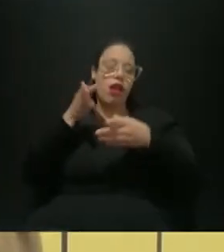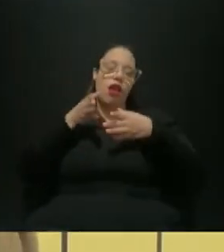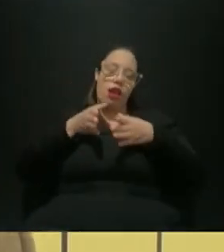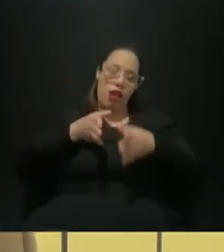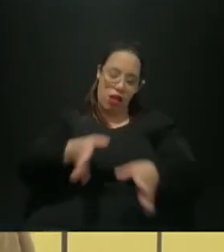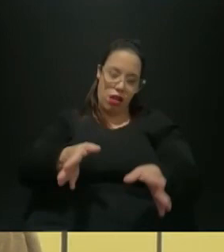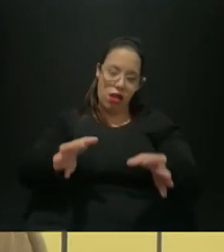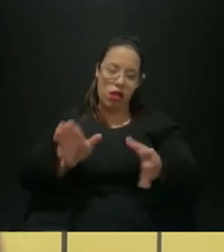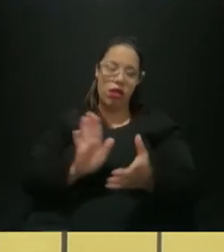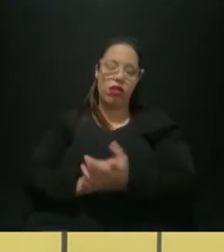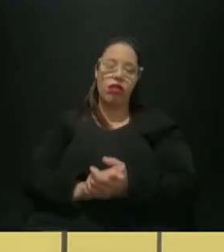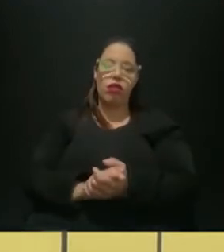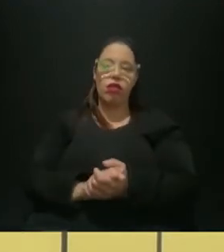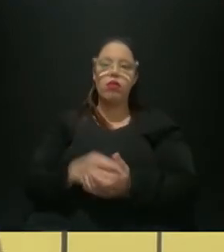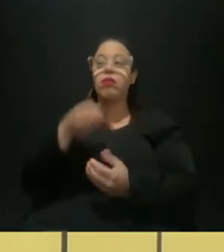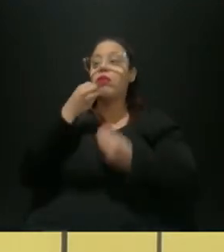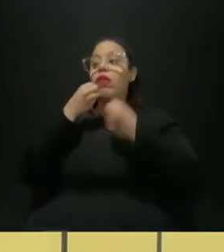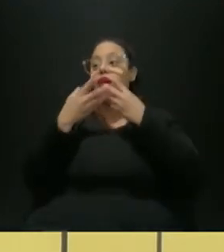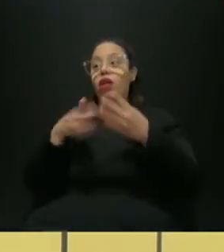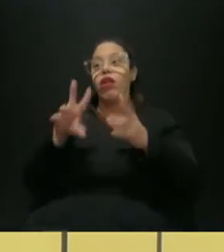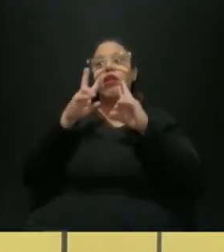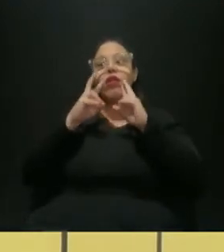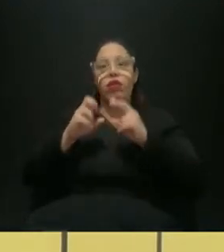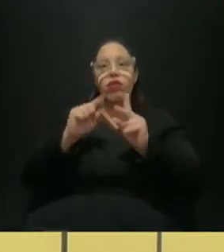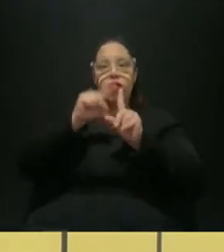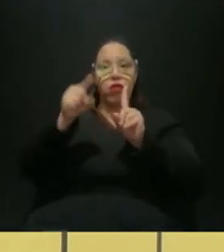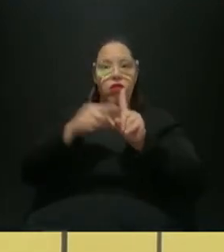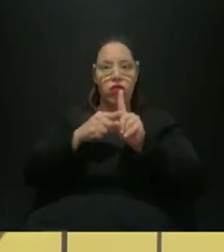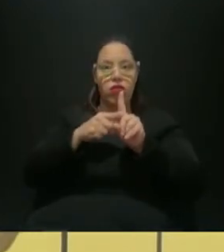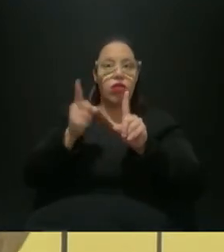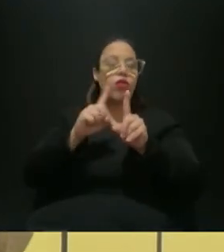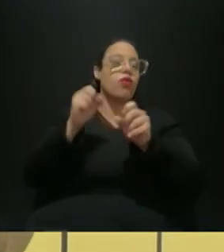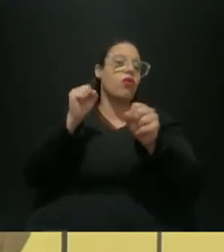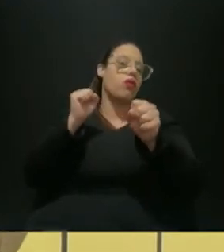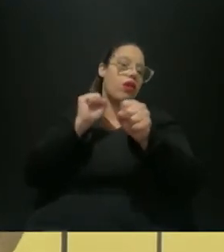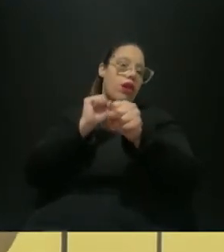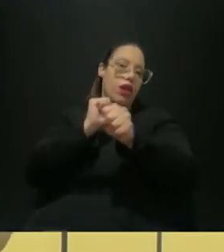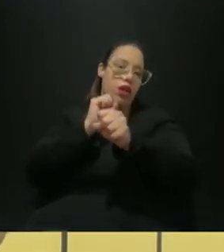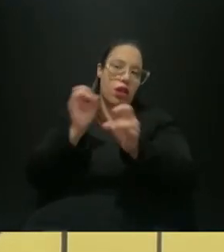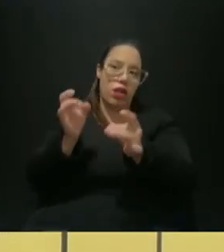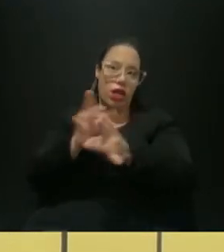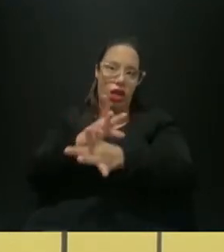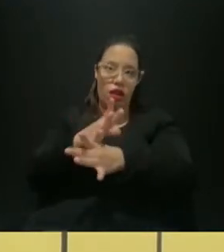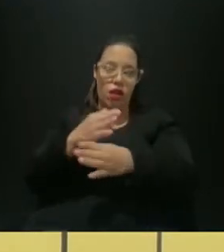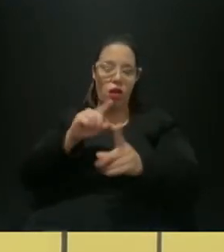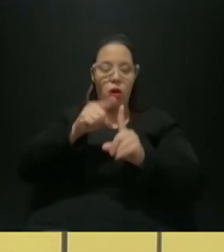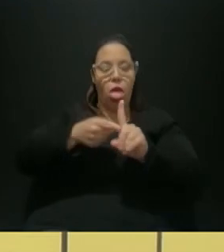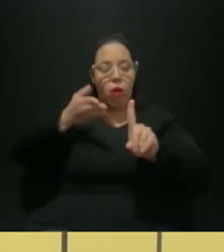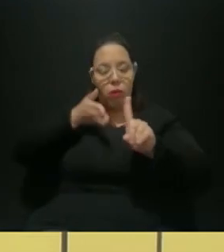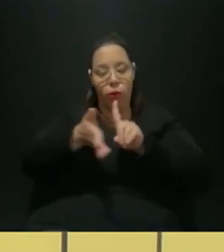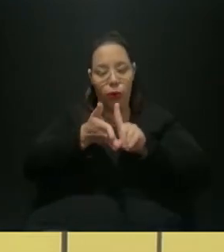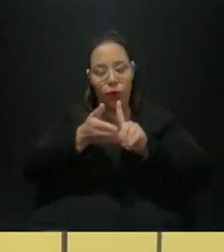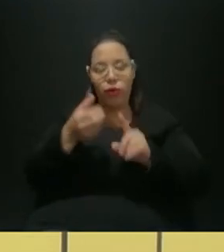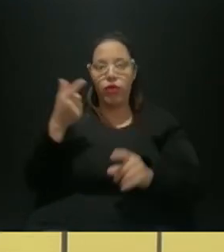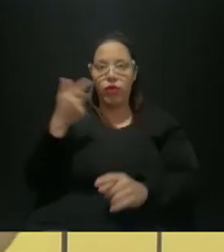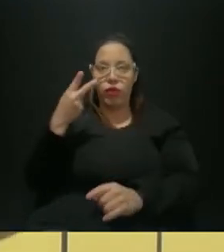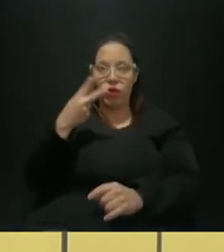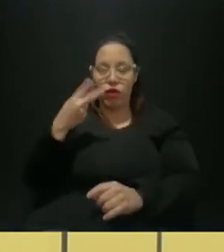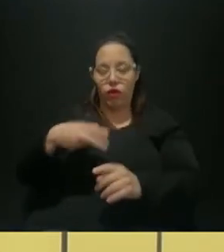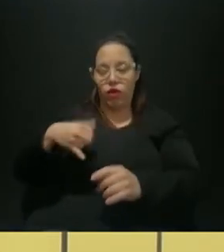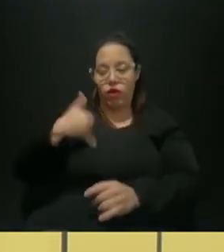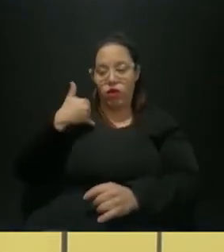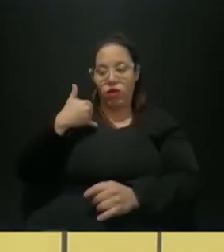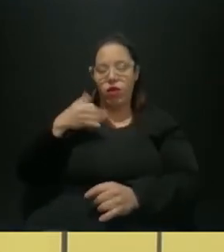bem, você tem que perceber que a gravidez não termina com o parto. Do ponto de vista do desenvolvimento infantil, os primeiros 2 anos são fundamentais. Você precisa